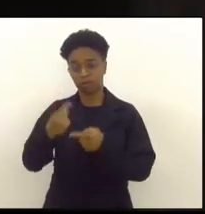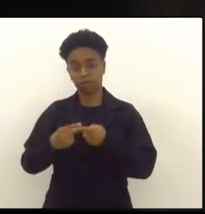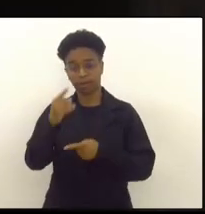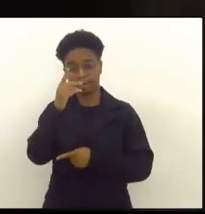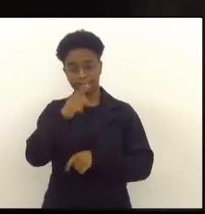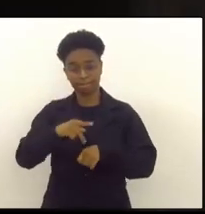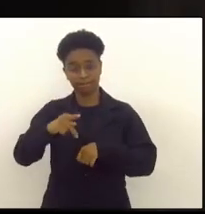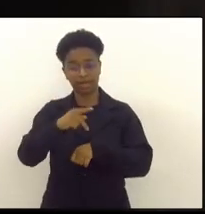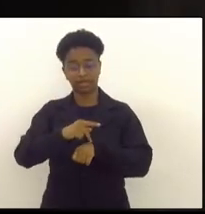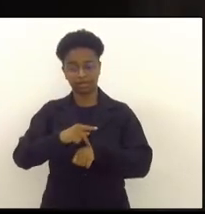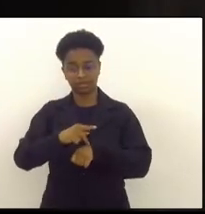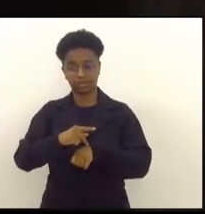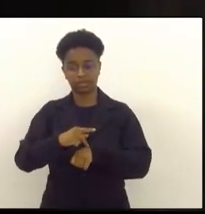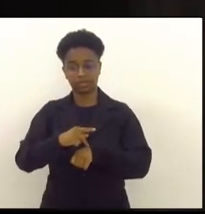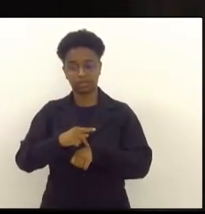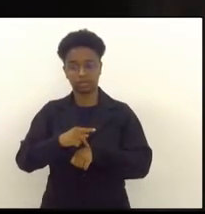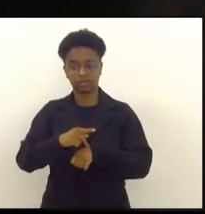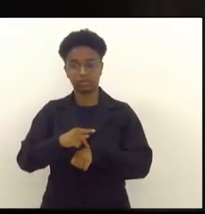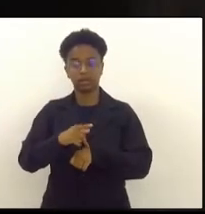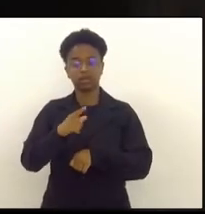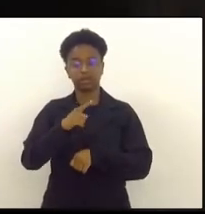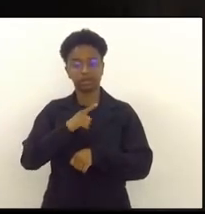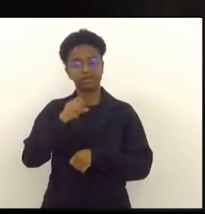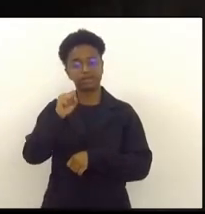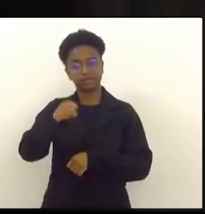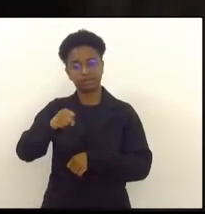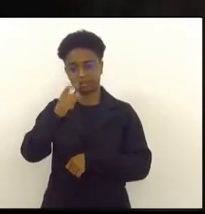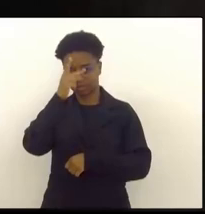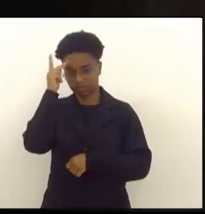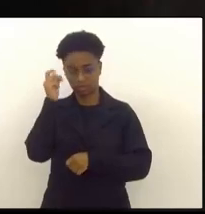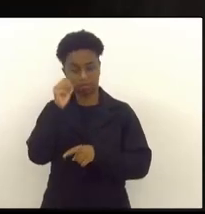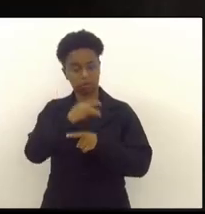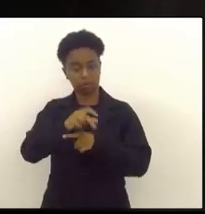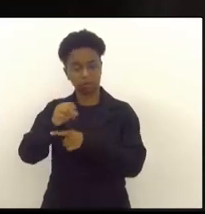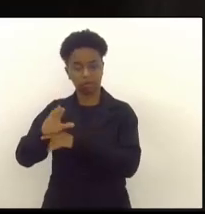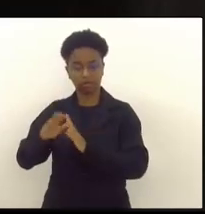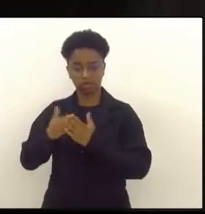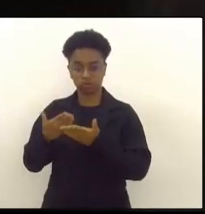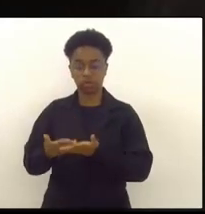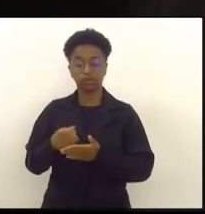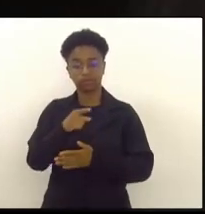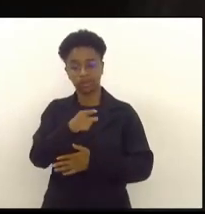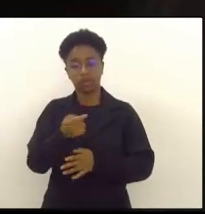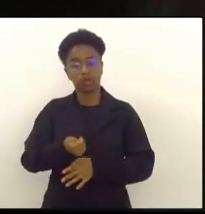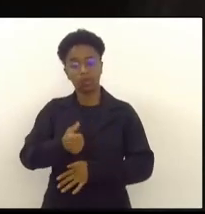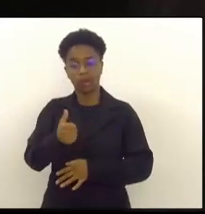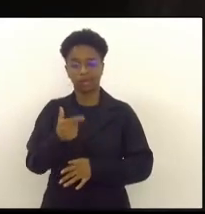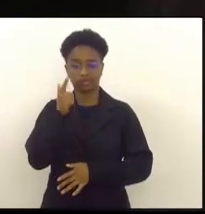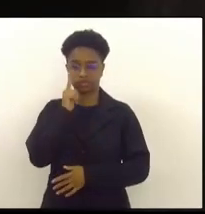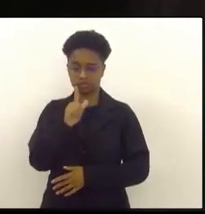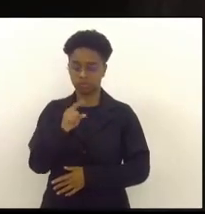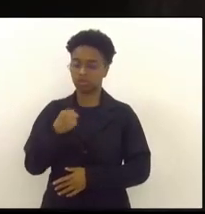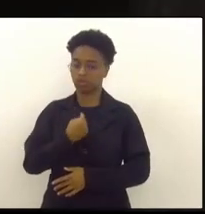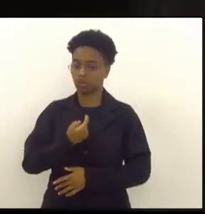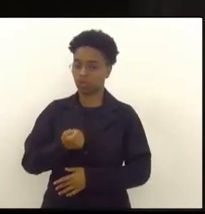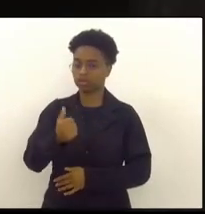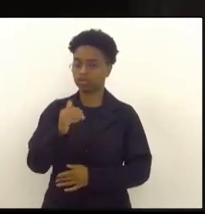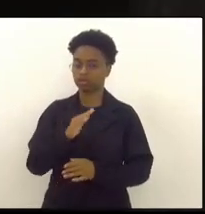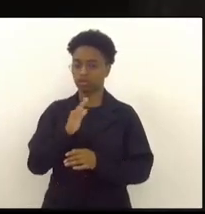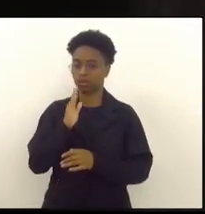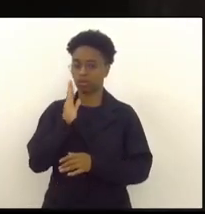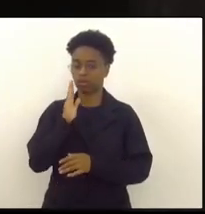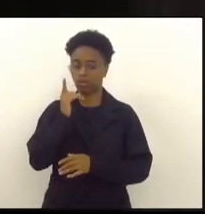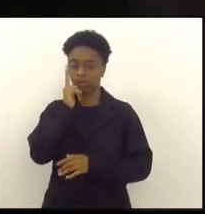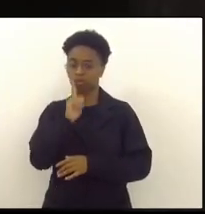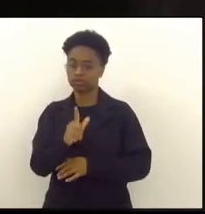onde o ensino da prevenção de acidentes começa na escola. E a doutora Sirlene está levando, está chegando, nós estamos chegando lá. Nós estamos chegando lá. Então eu me